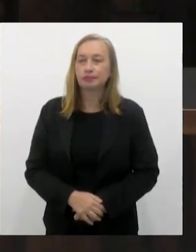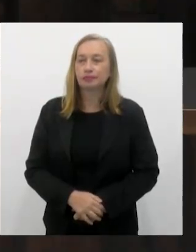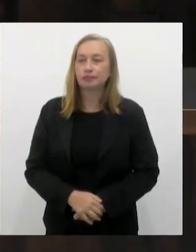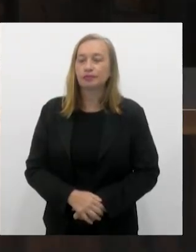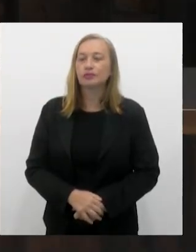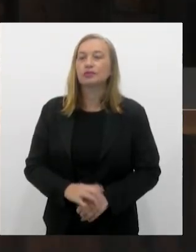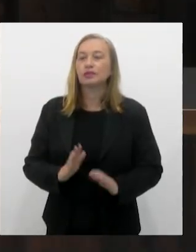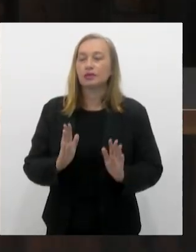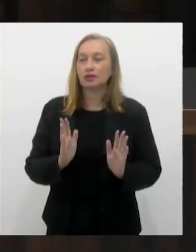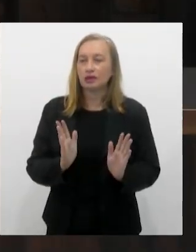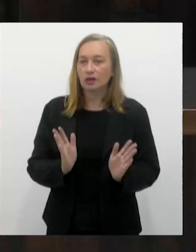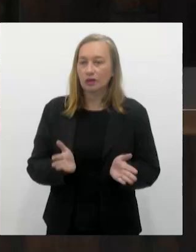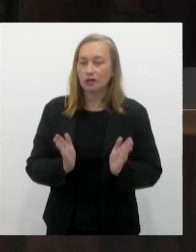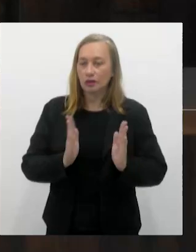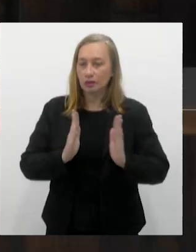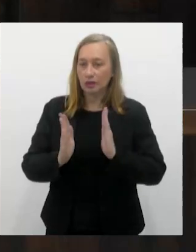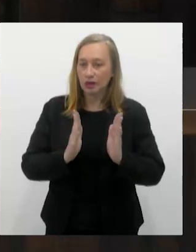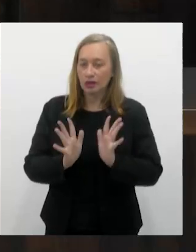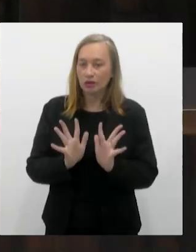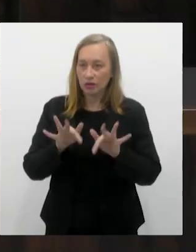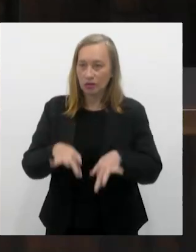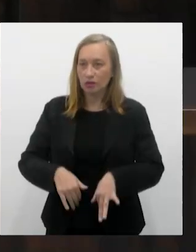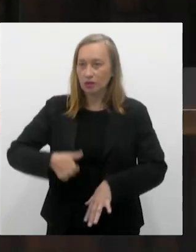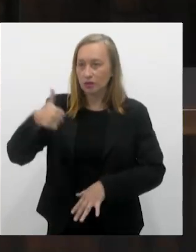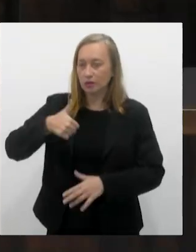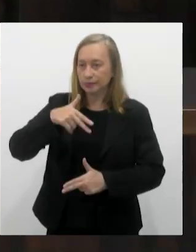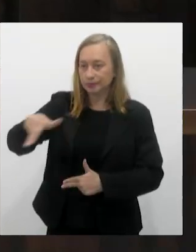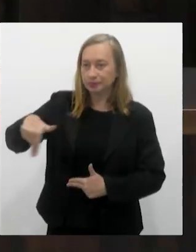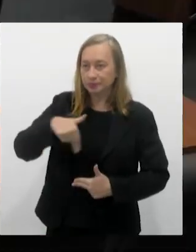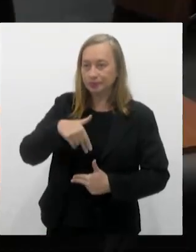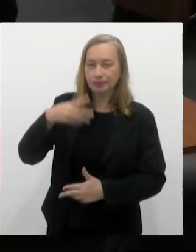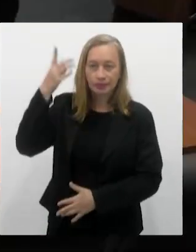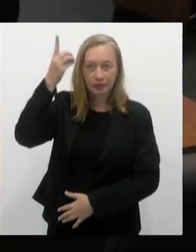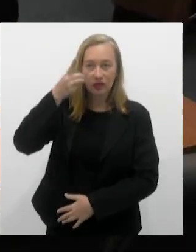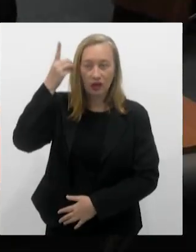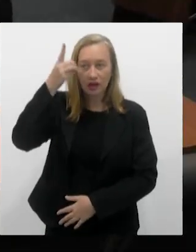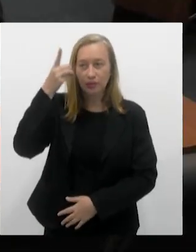Passa-se ao expediente final. Primeiro orador, deputado Luiz Paulo.